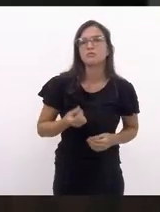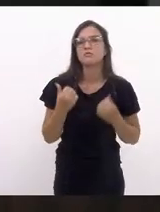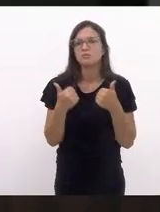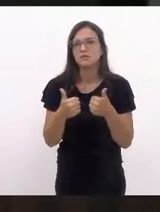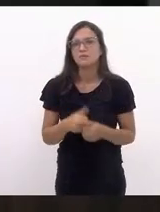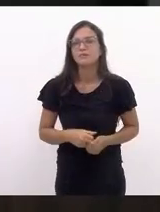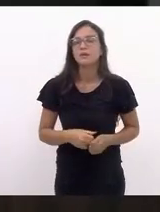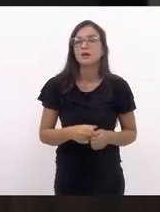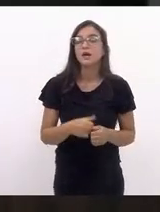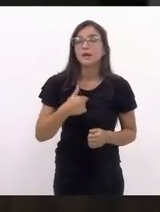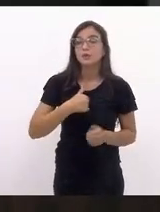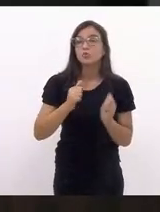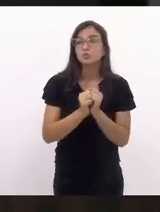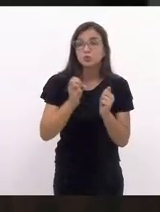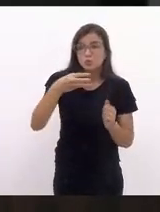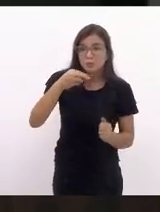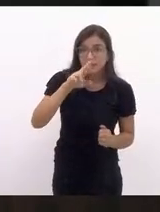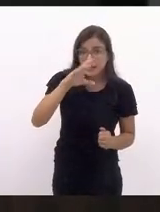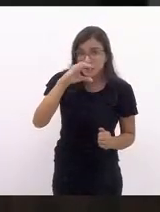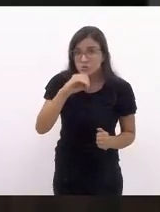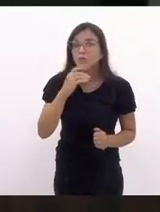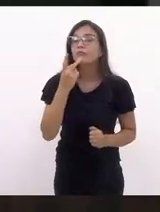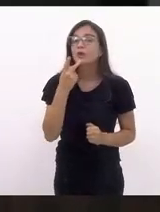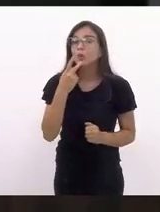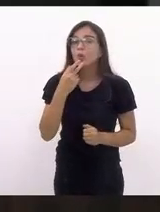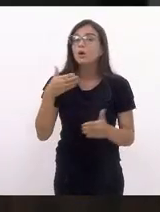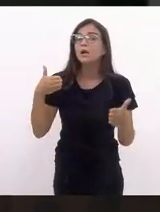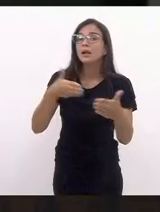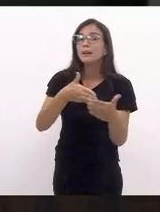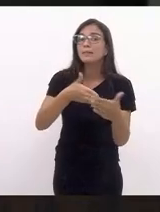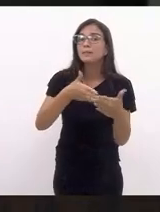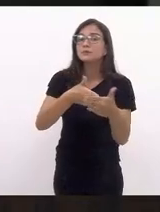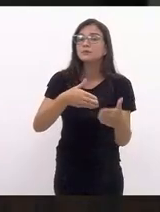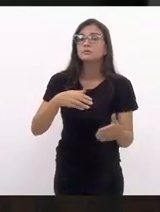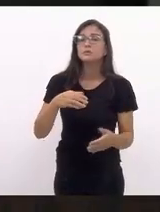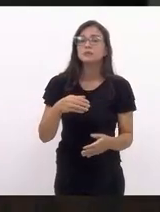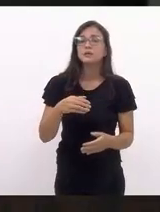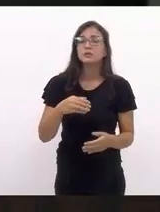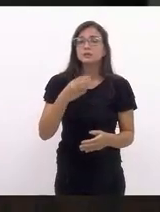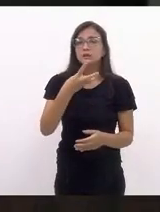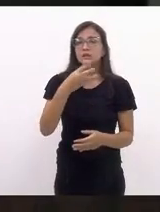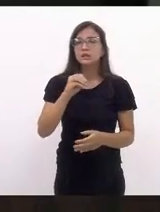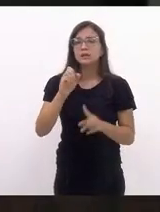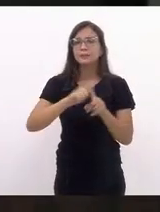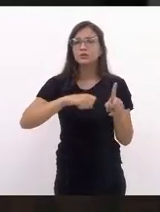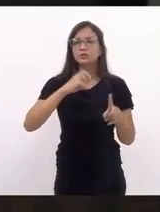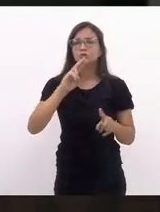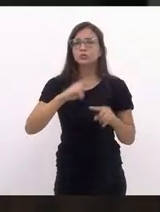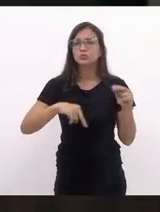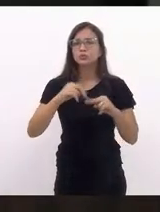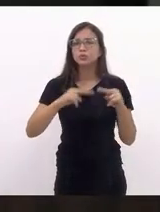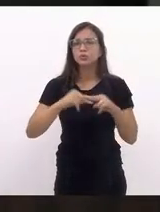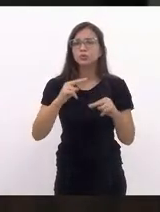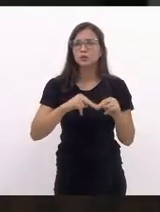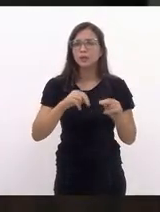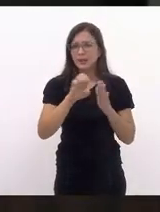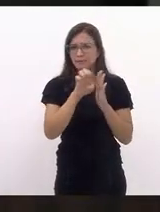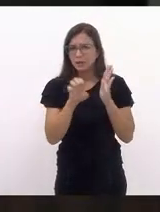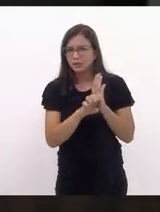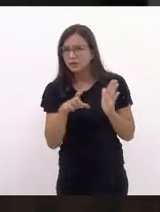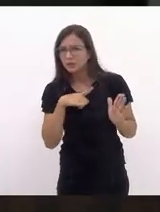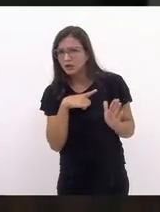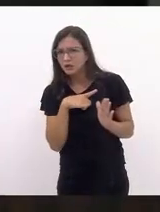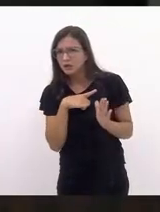gente acordou aquela história do prazo de 30 de junho então tem a uma Emenda sua excelência é uma só né Hoje